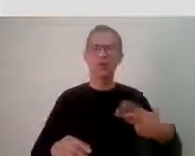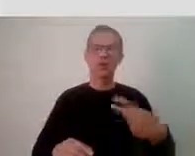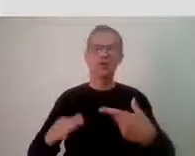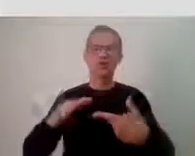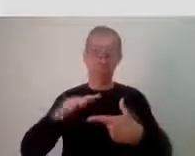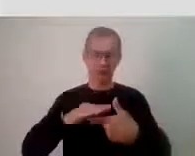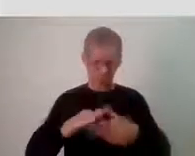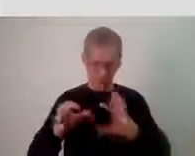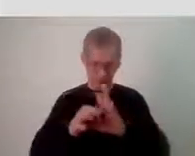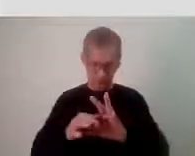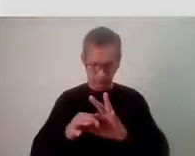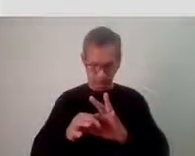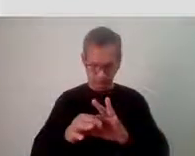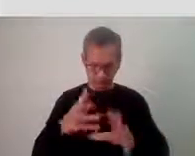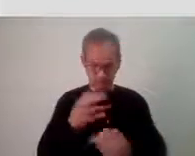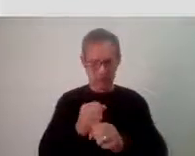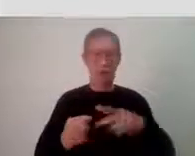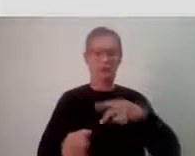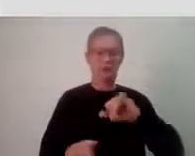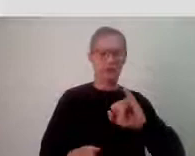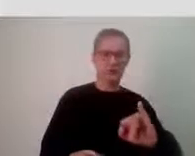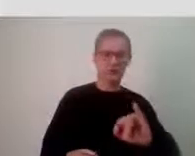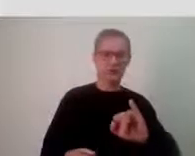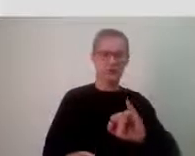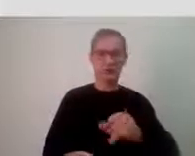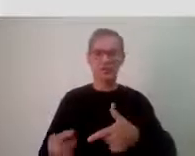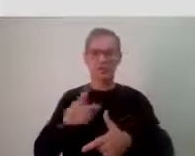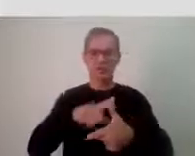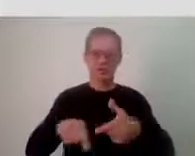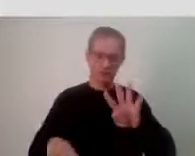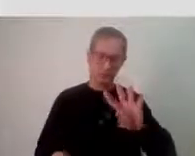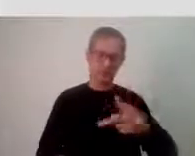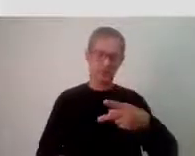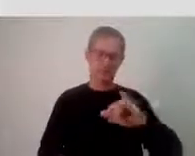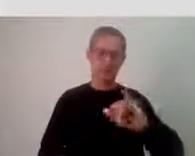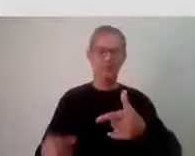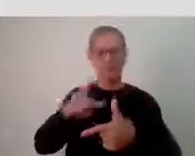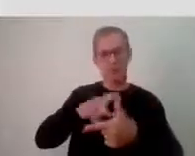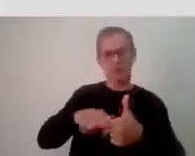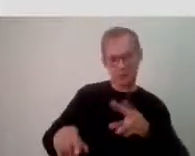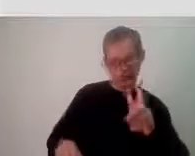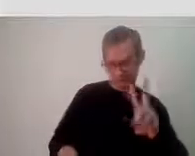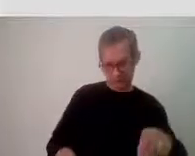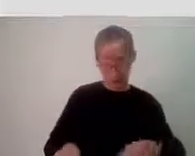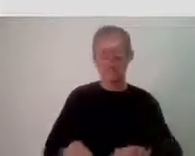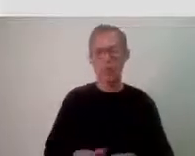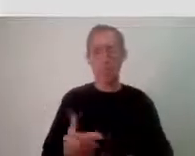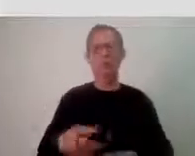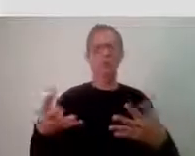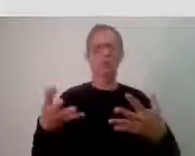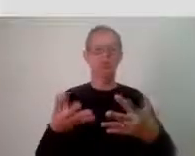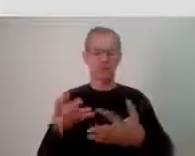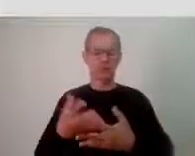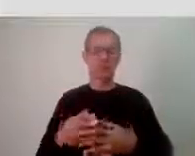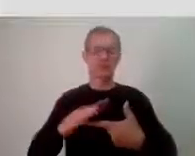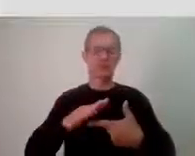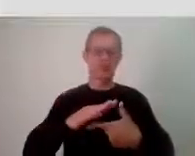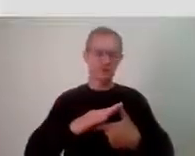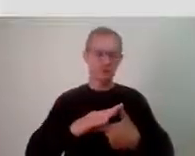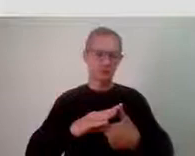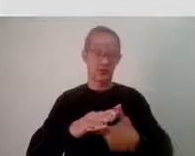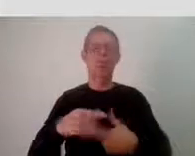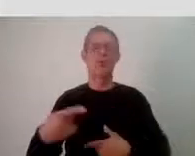calcular a integral de π sobre 4 a π sobre 2, porque é o outro pedaço, é o outro intervalo, de seno menos